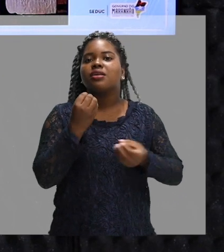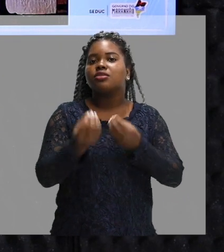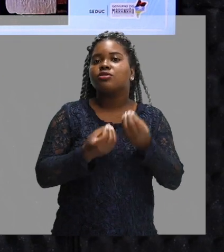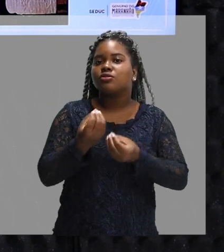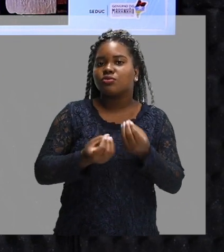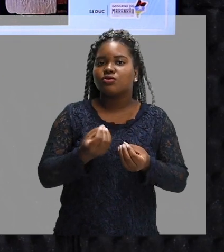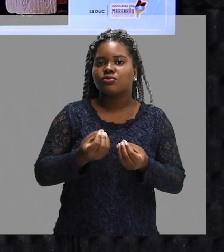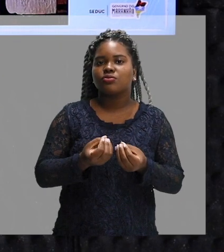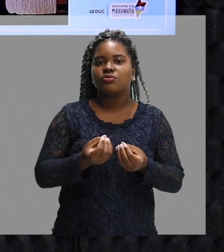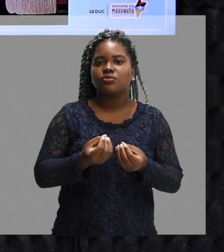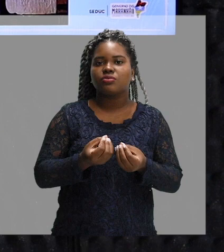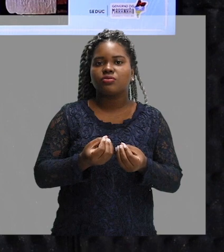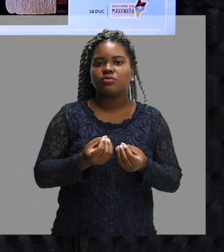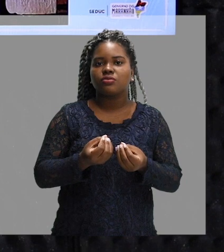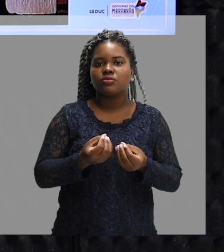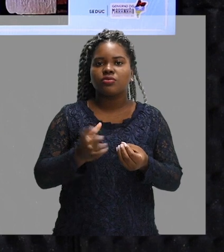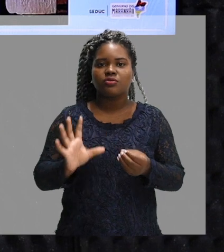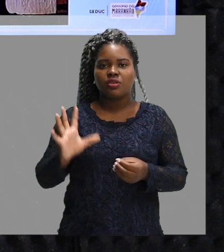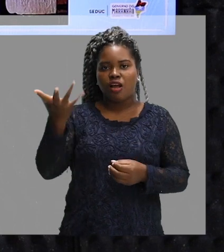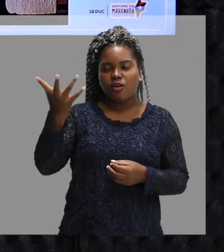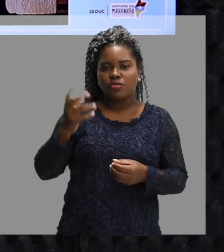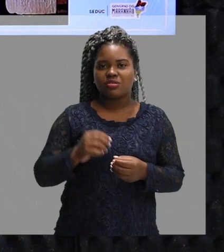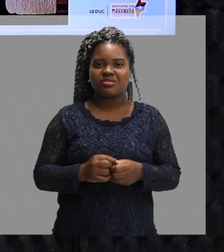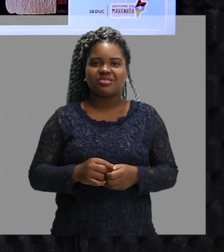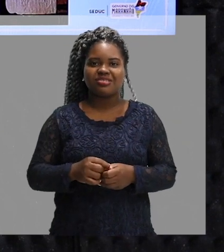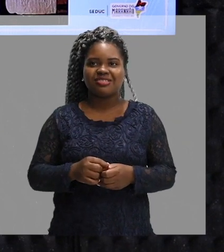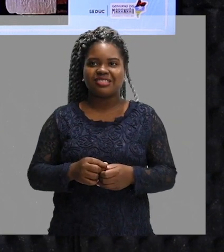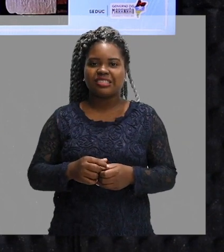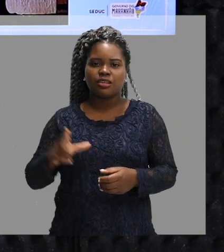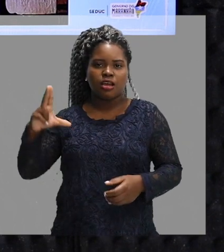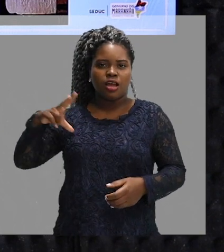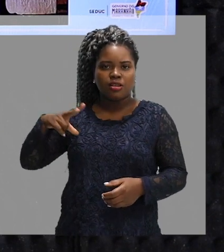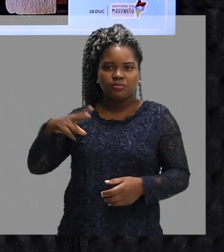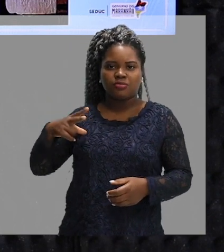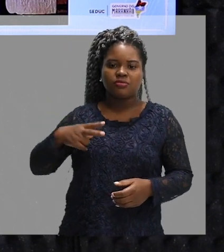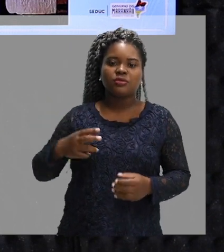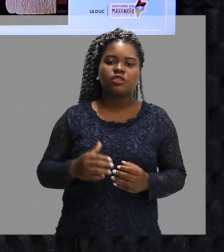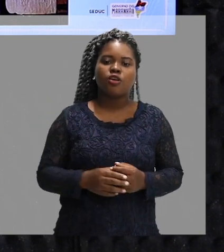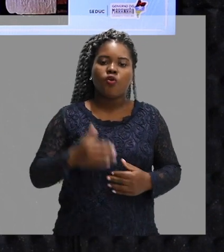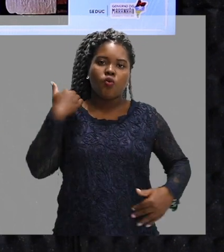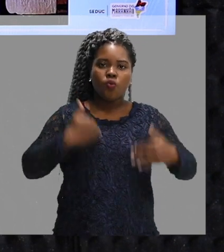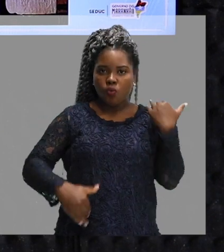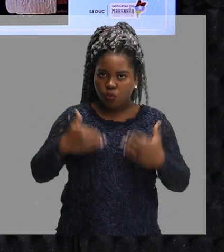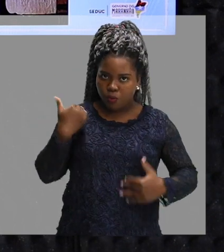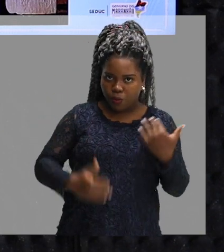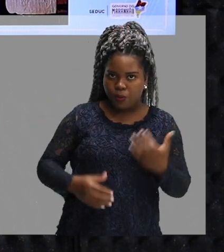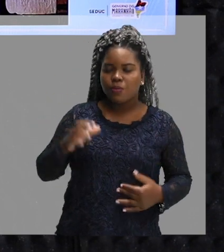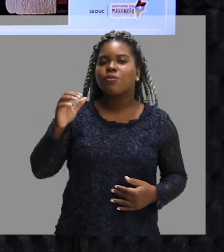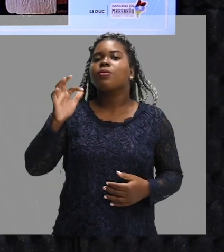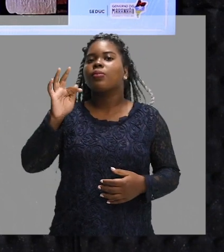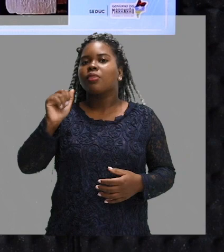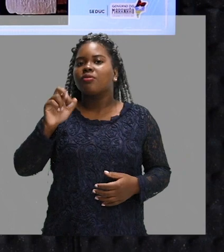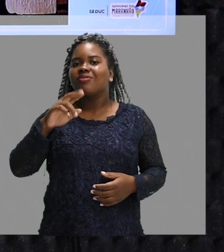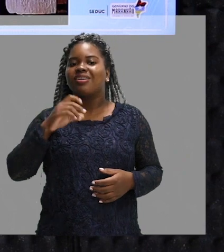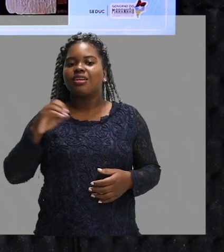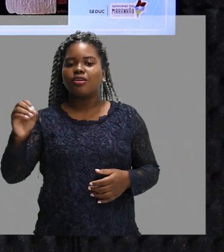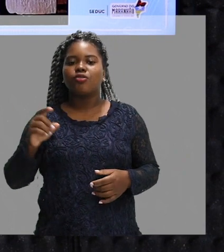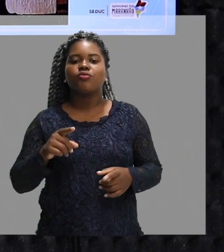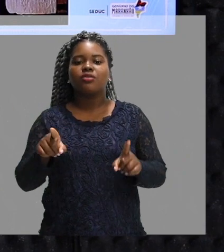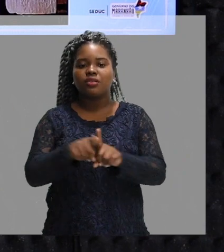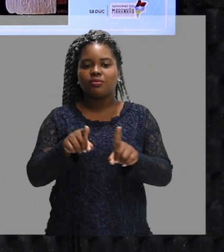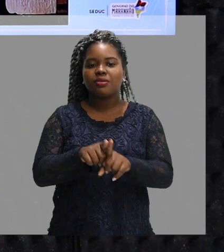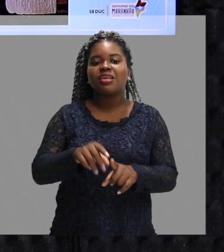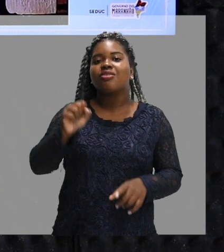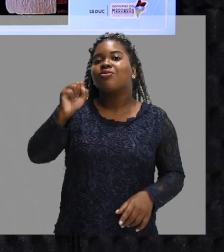do momento que entrava no local funerário. Então era o faraó, o corpo do distinto, né? O sacerdote com a cabeça de